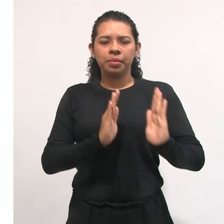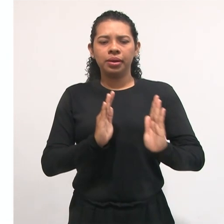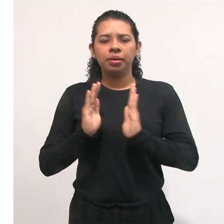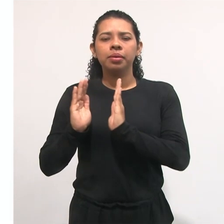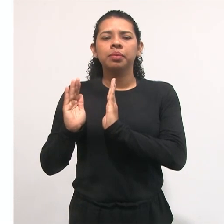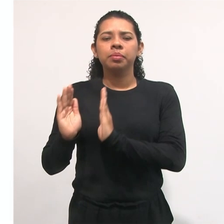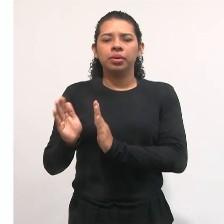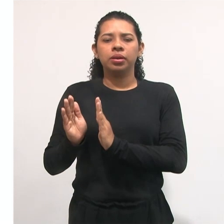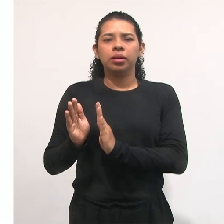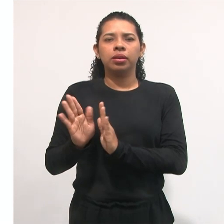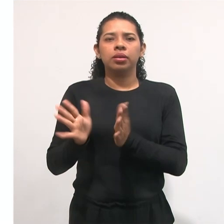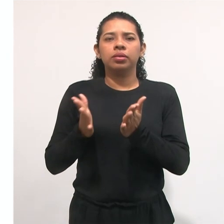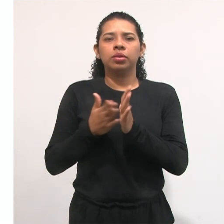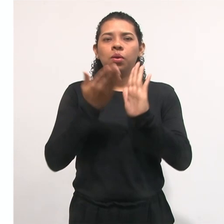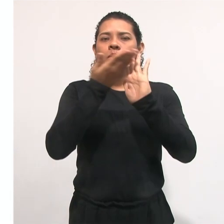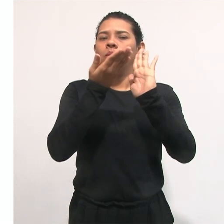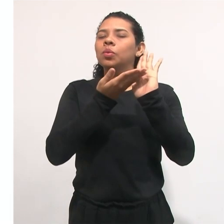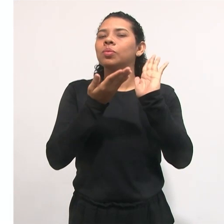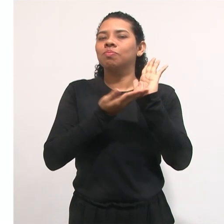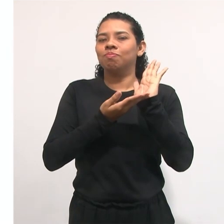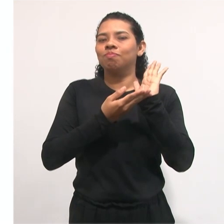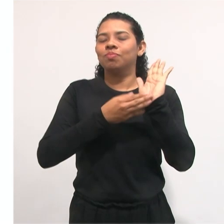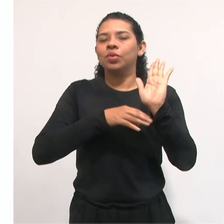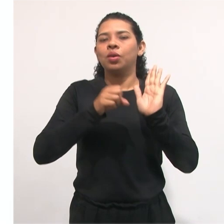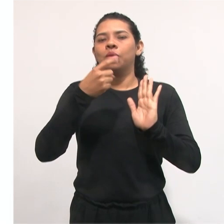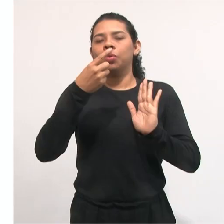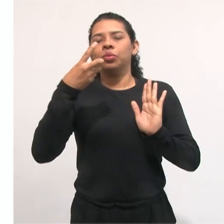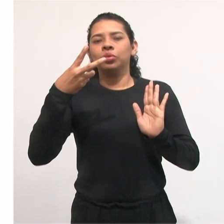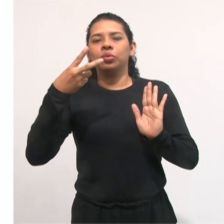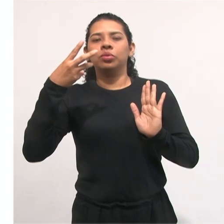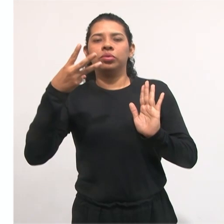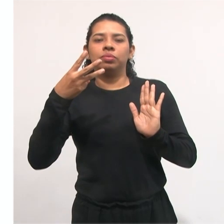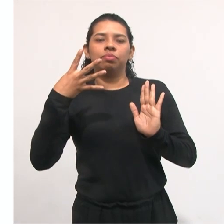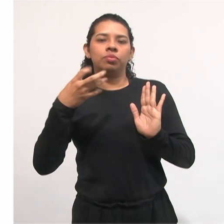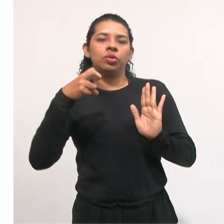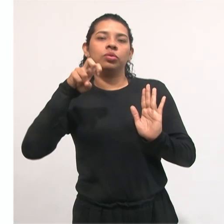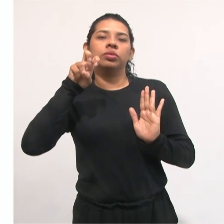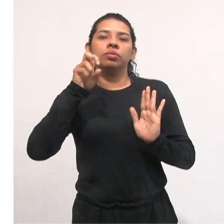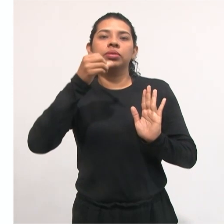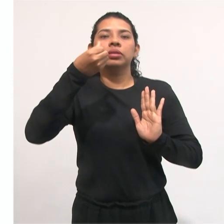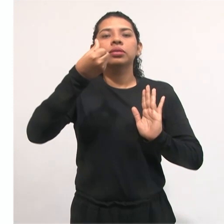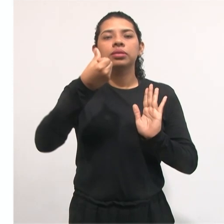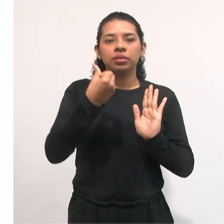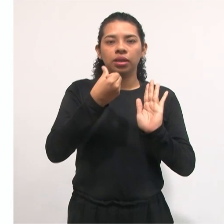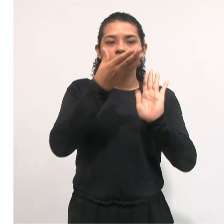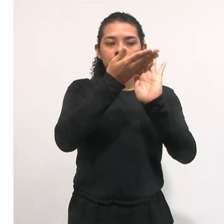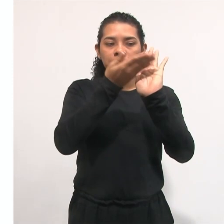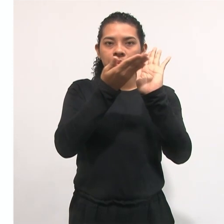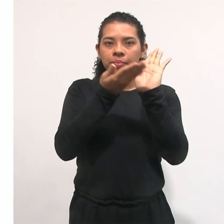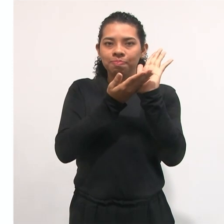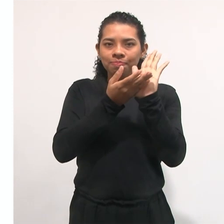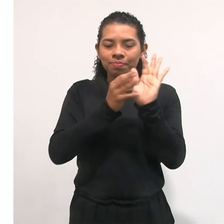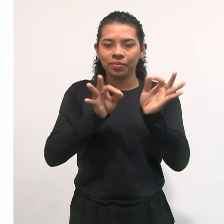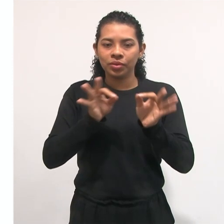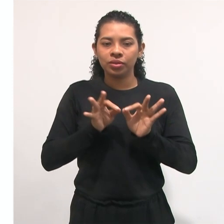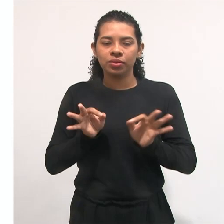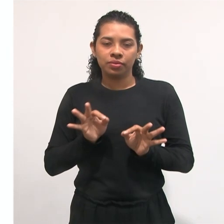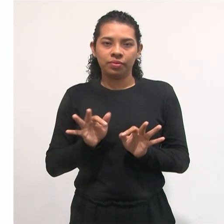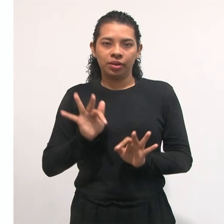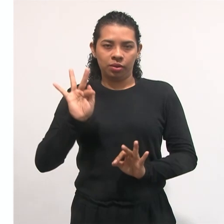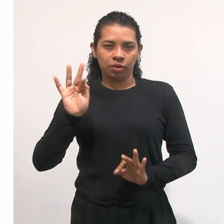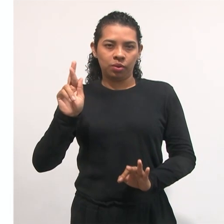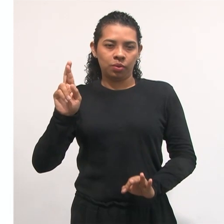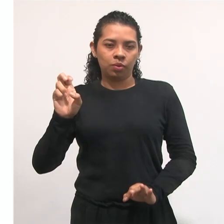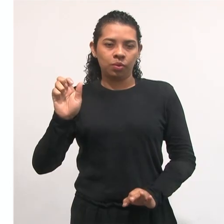aqui em 1, 2, 3, 4, 5, 6 frequências de valores. E essas frequências de